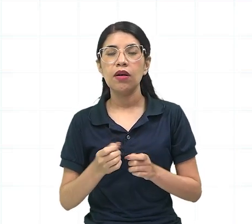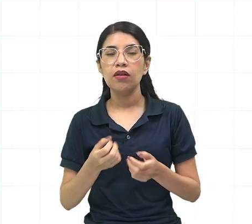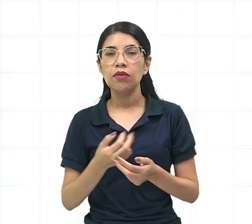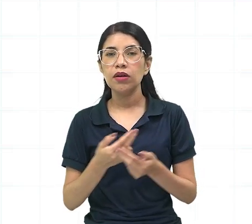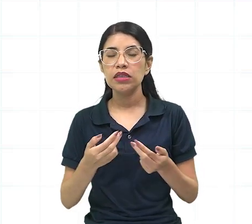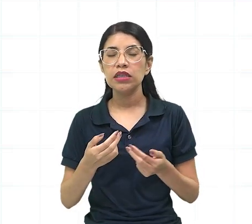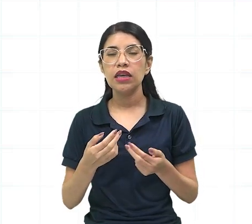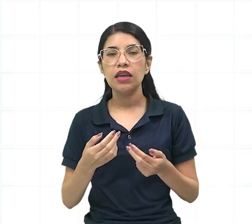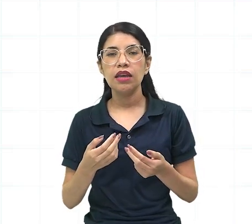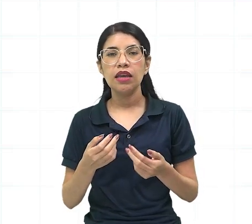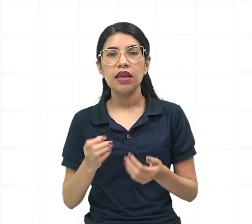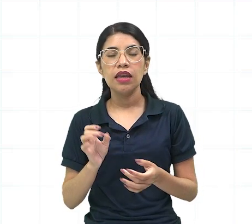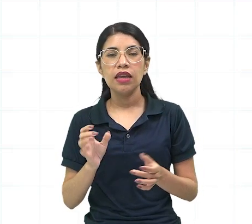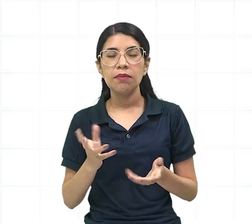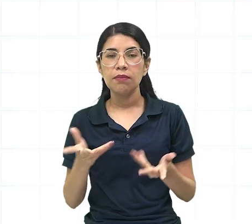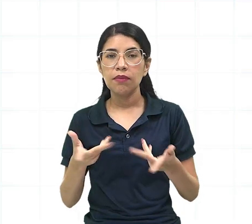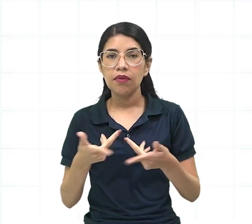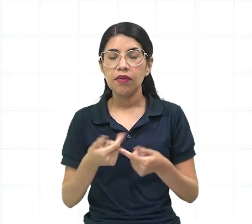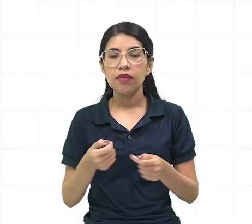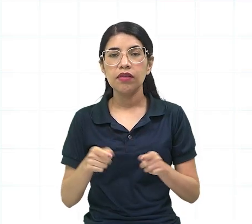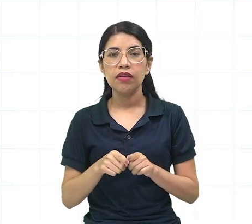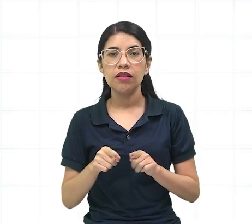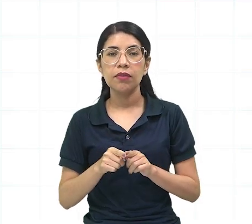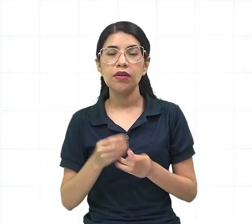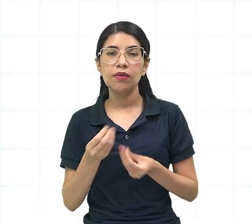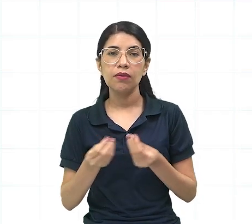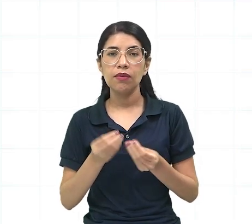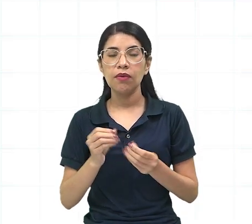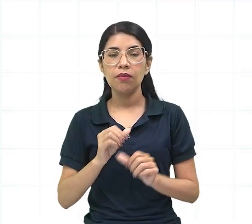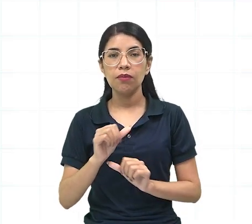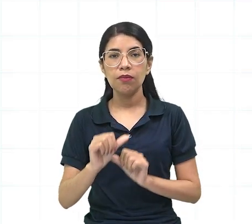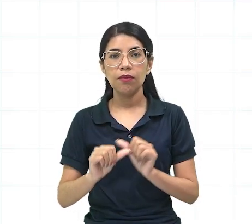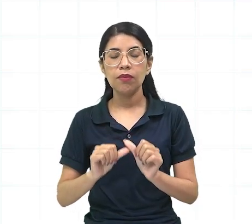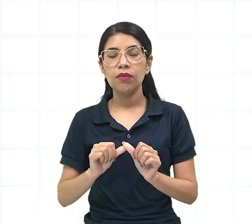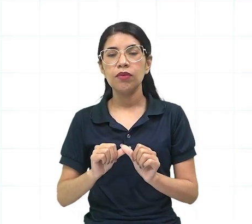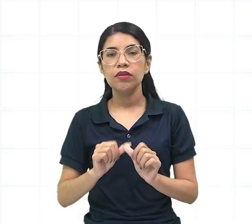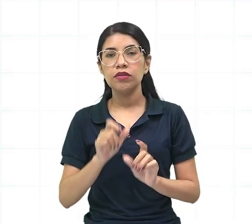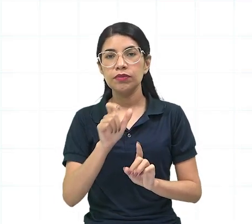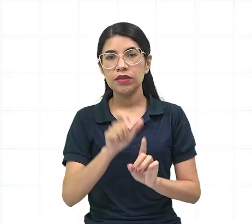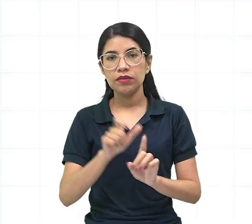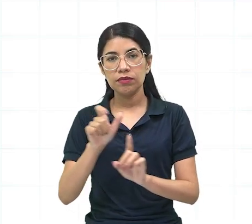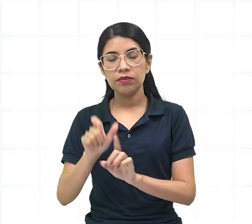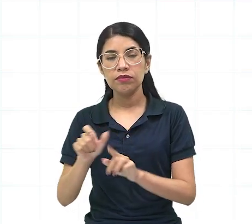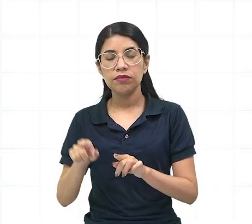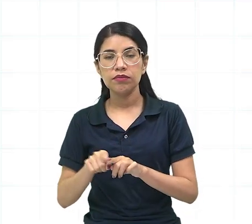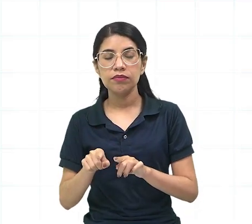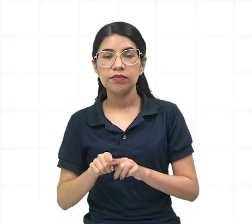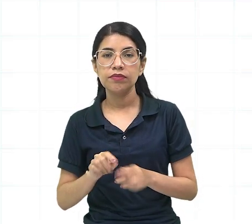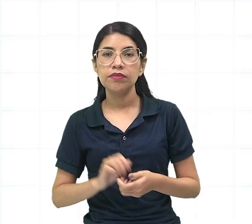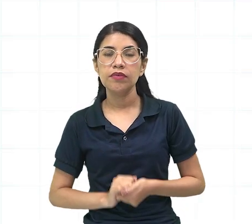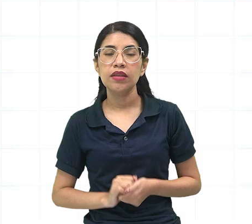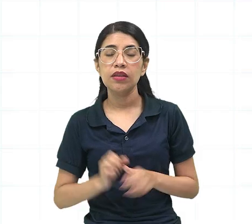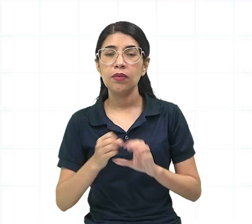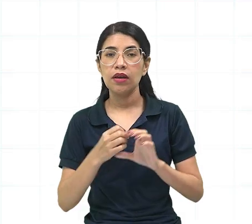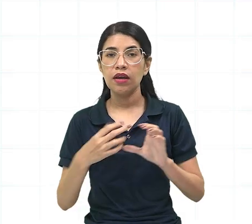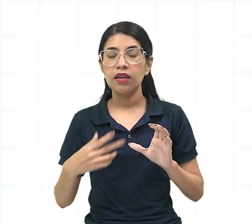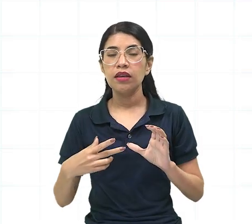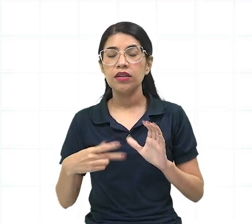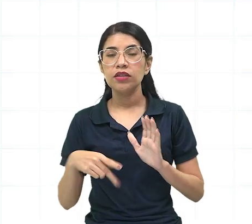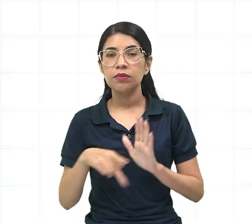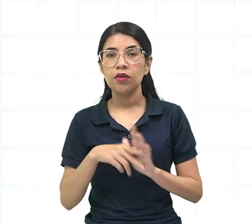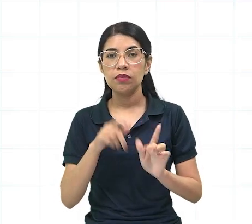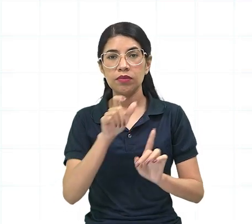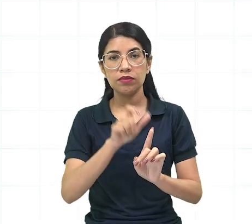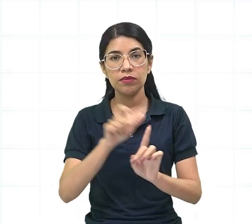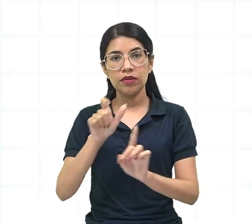incrível e verossímil da trajetória dessas figuras ficcionais. A caracterização